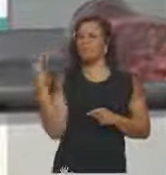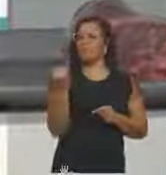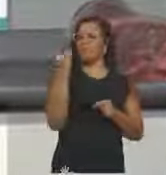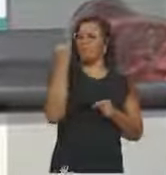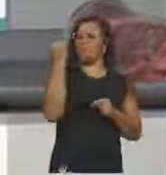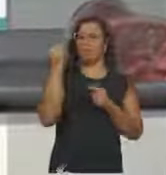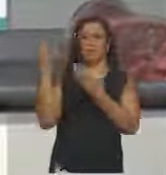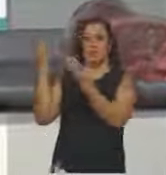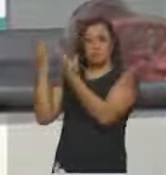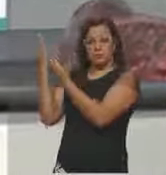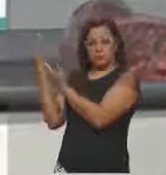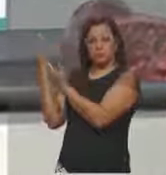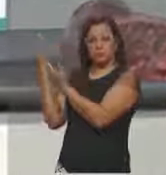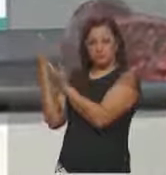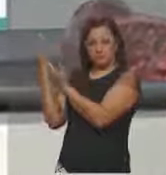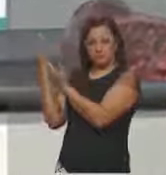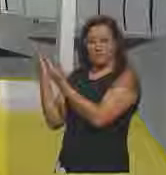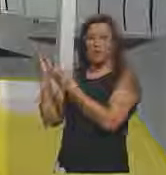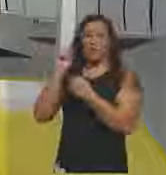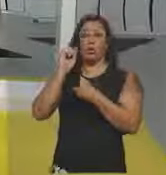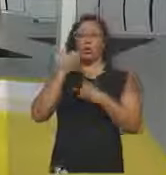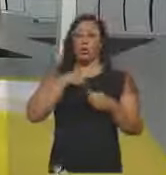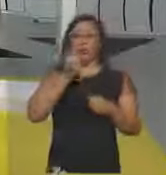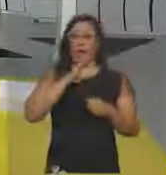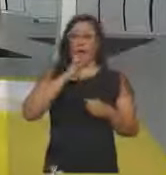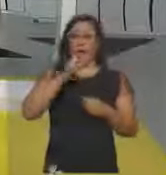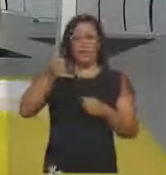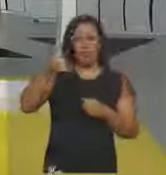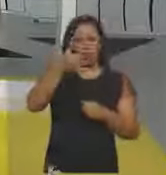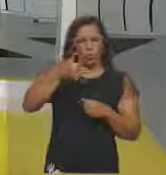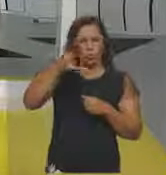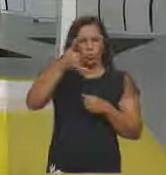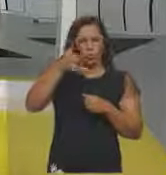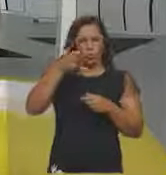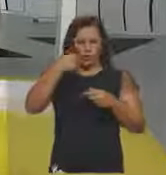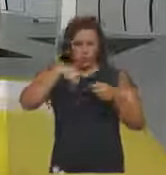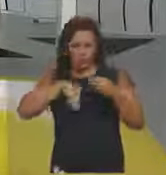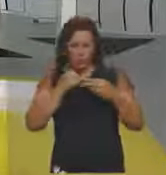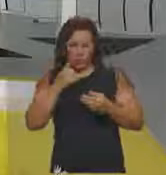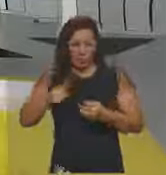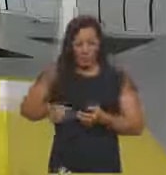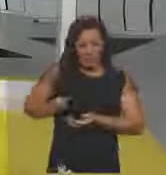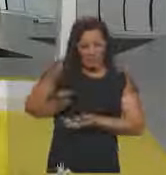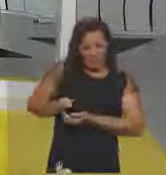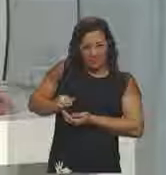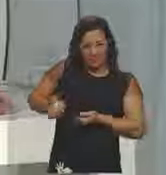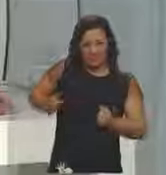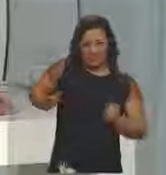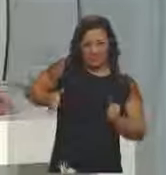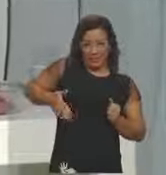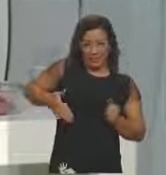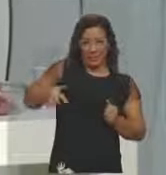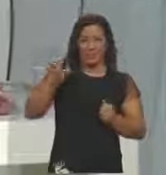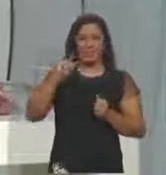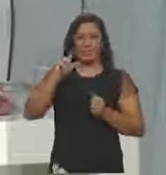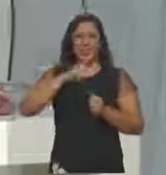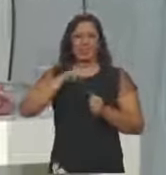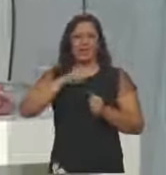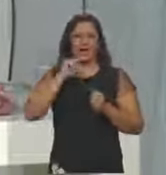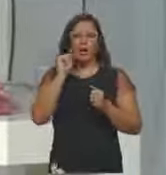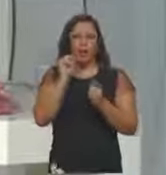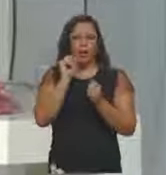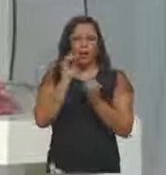importante para quebrar as moléculas de gordura. Você já ouviu falar que o fígado ele tem uma